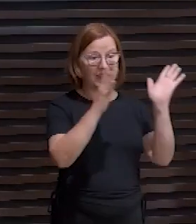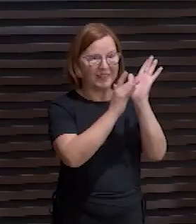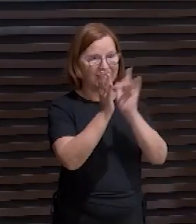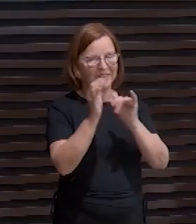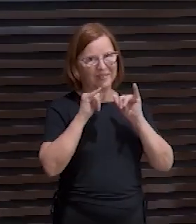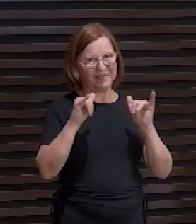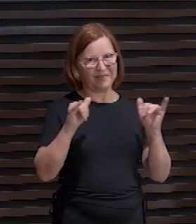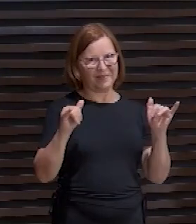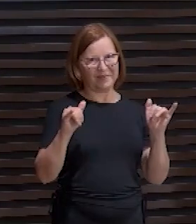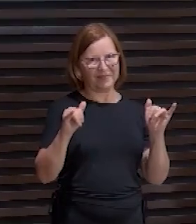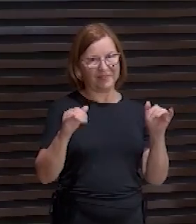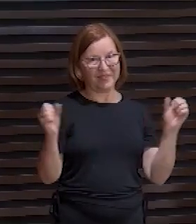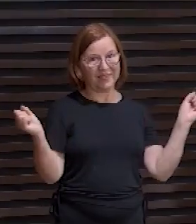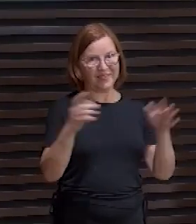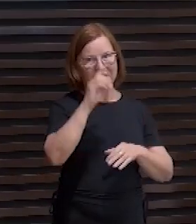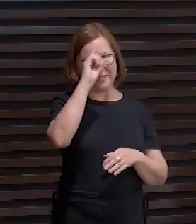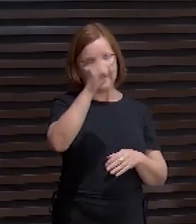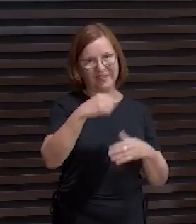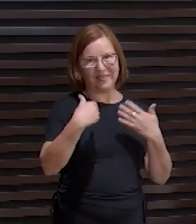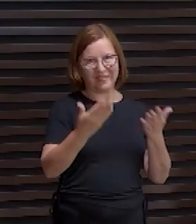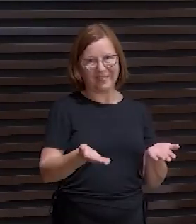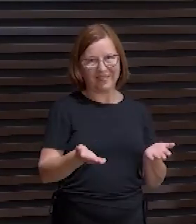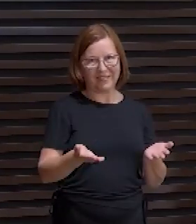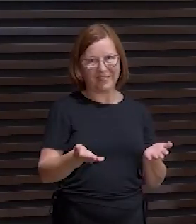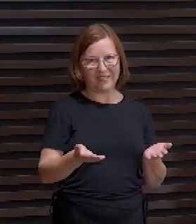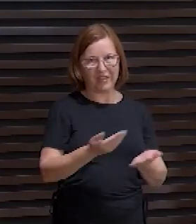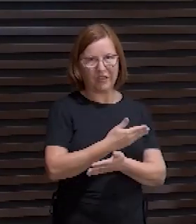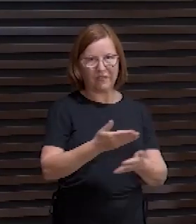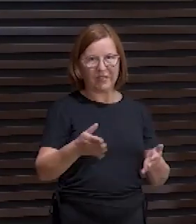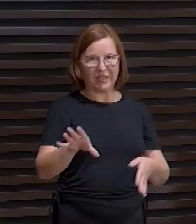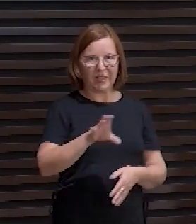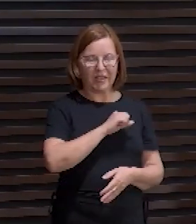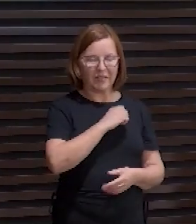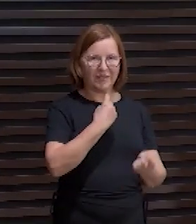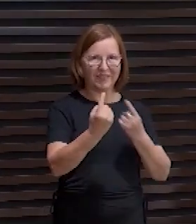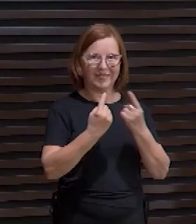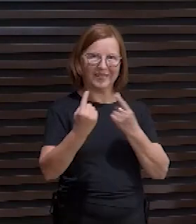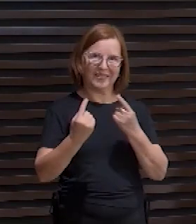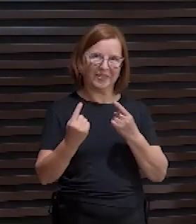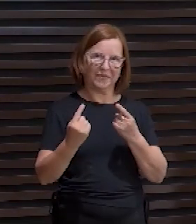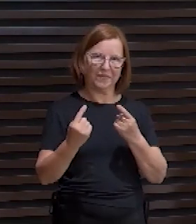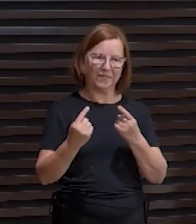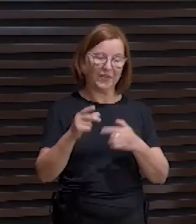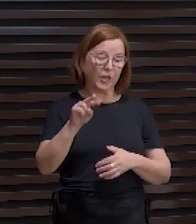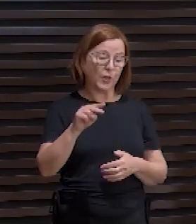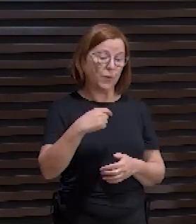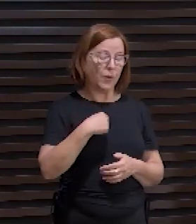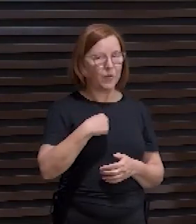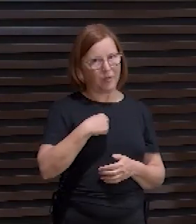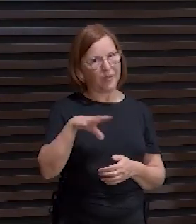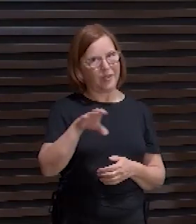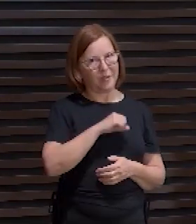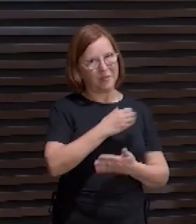diz: novo mandamento vos dou, que vos ameis uns aos outros, assim como eu